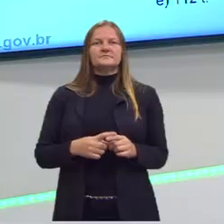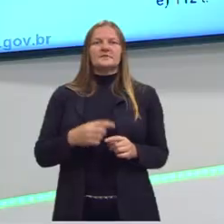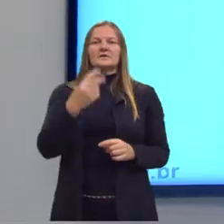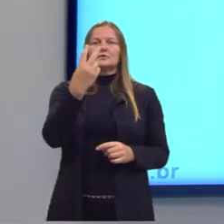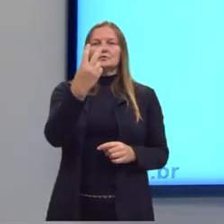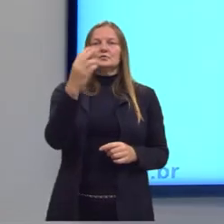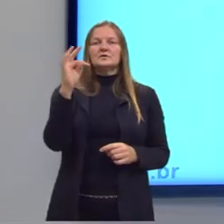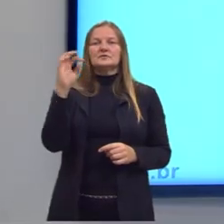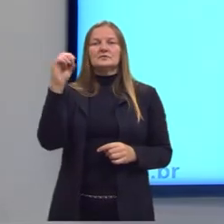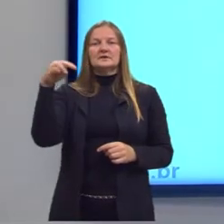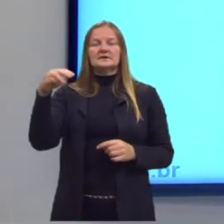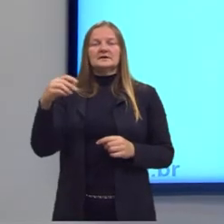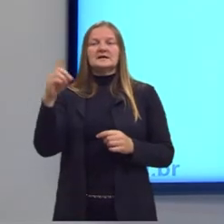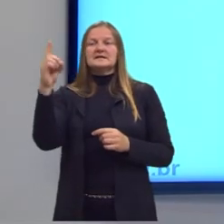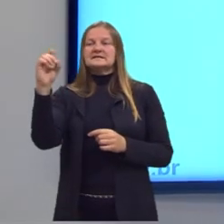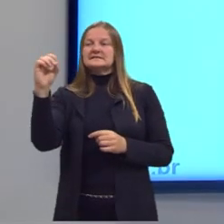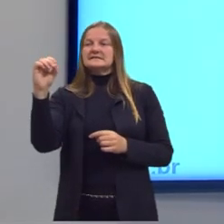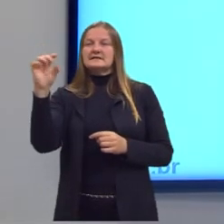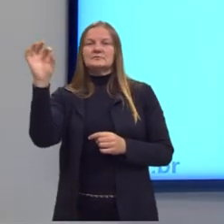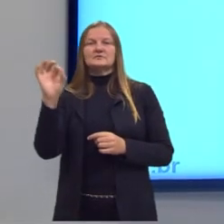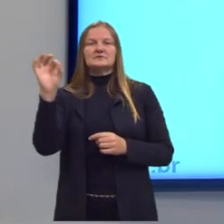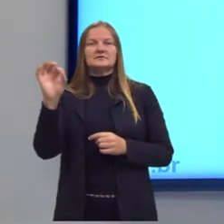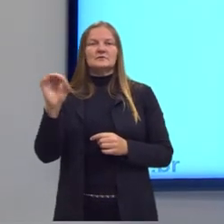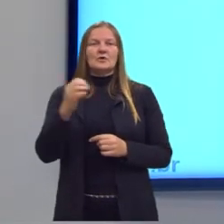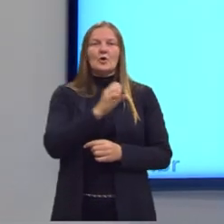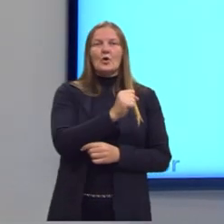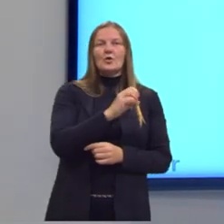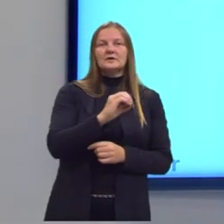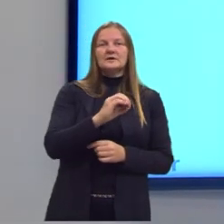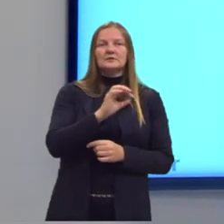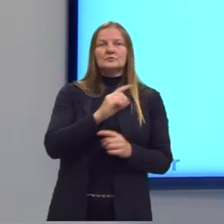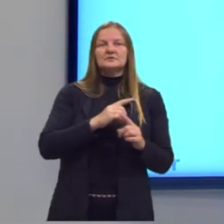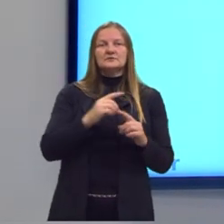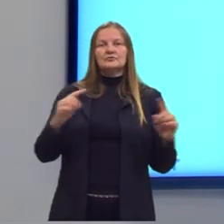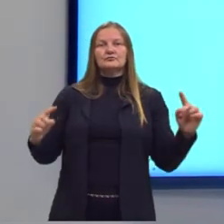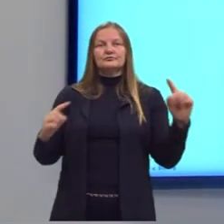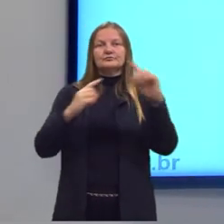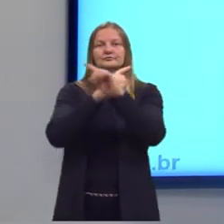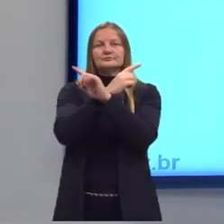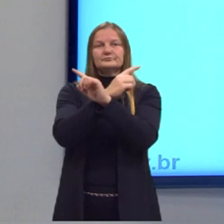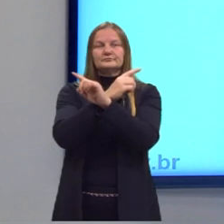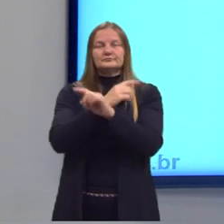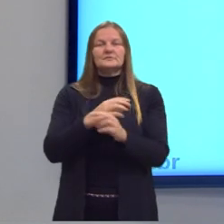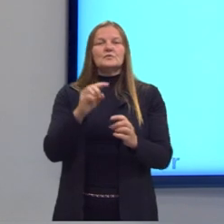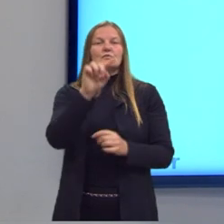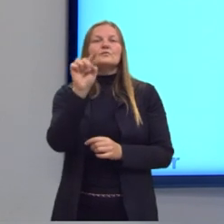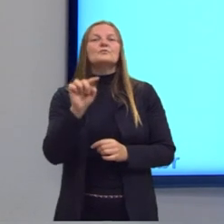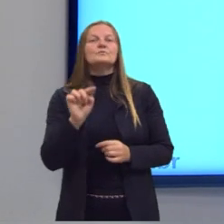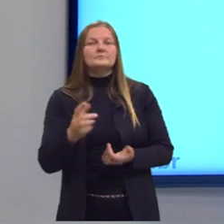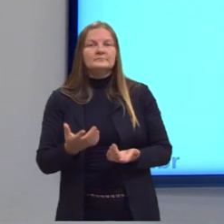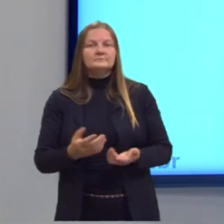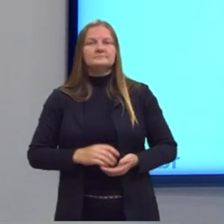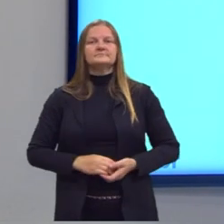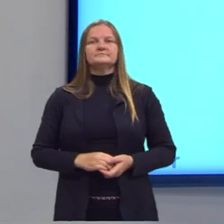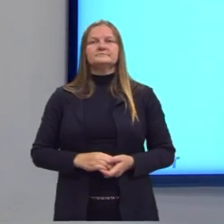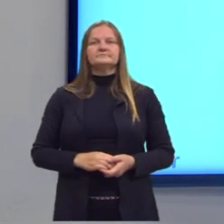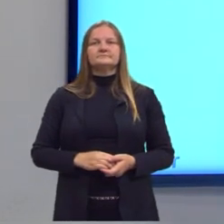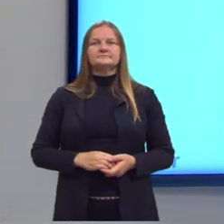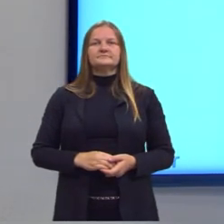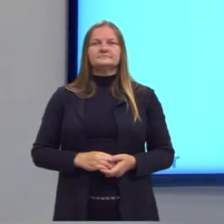duas toneladas é sem por cento oitenta por cento vai ser Quantas toneladas eu vou obter o valor